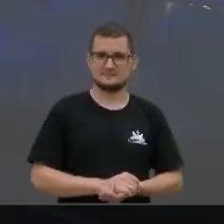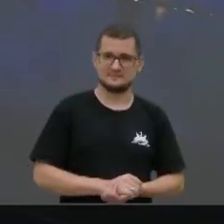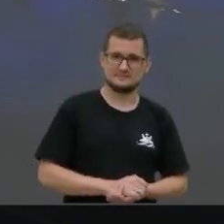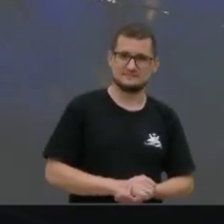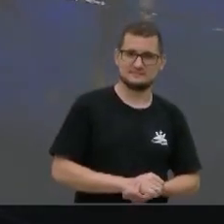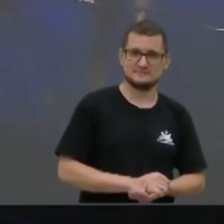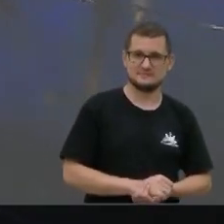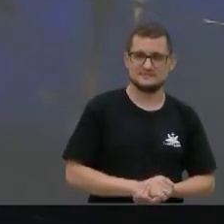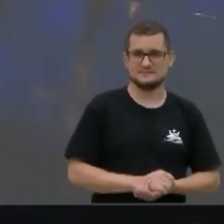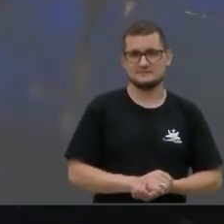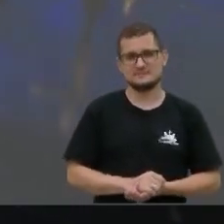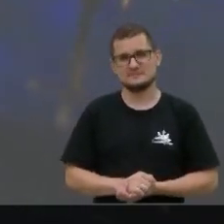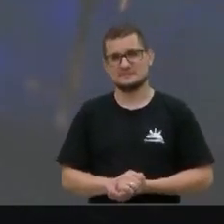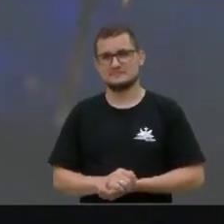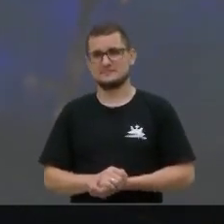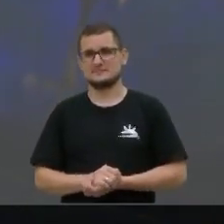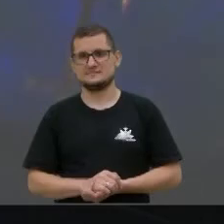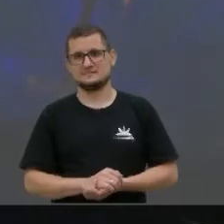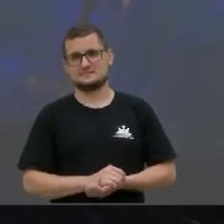Para mim.